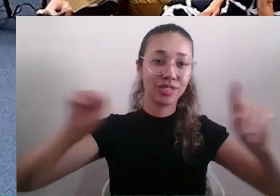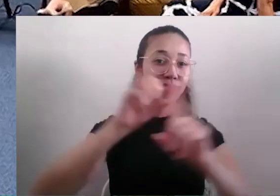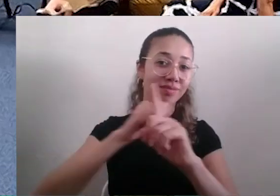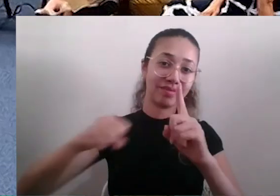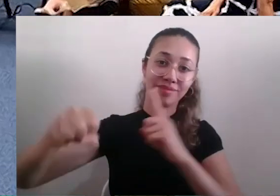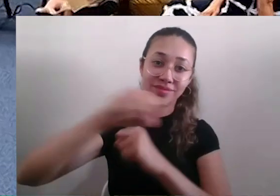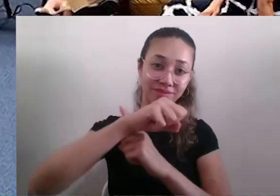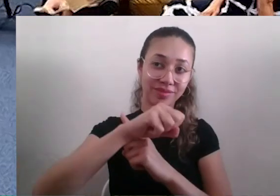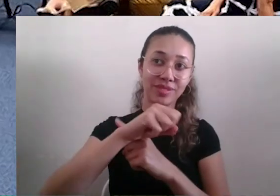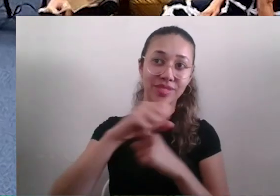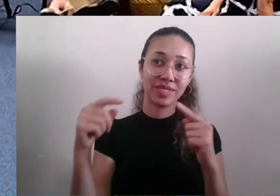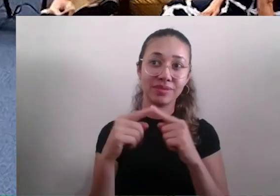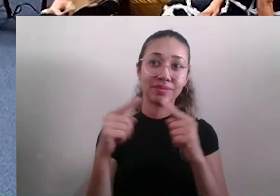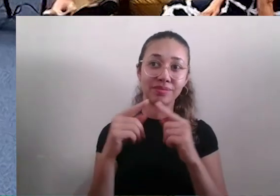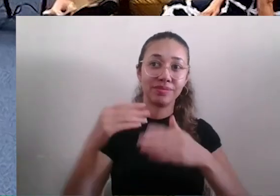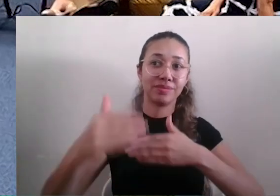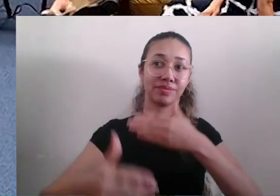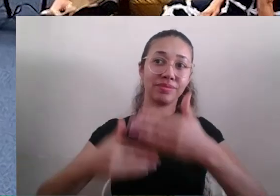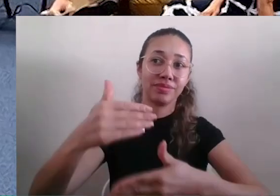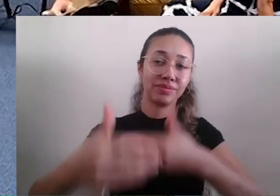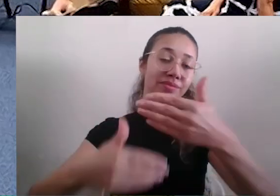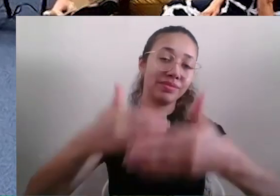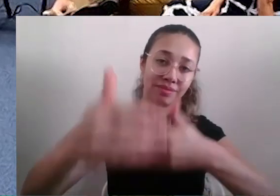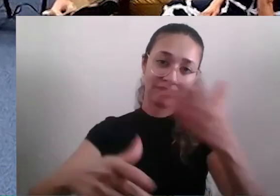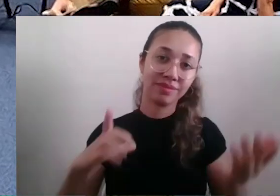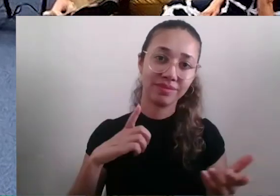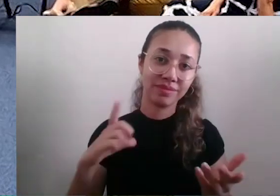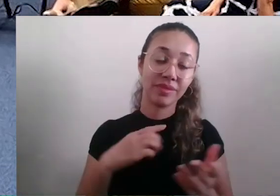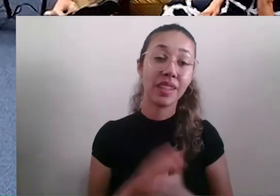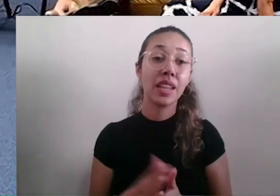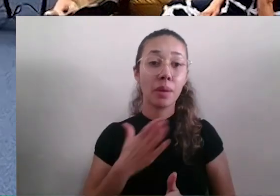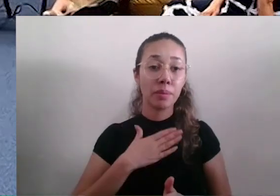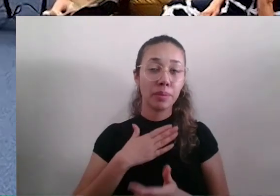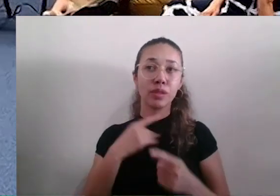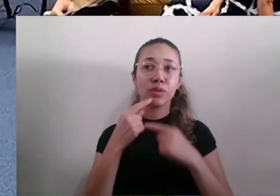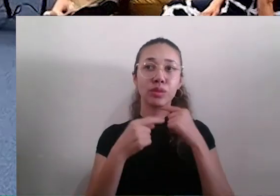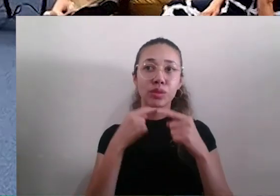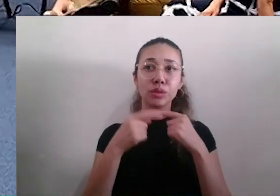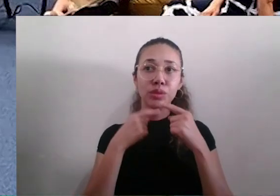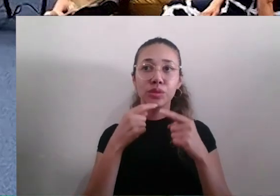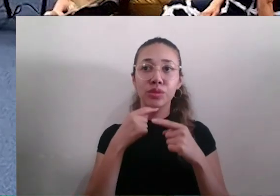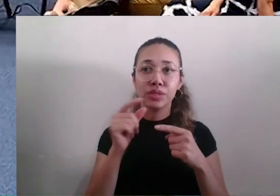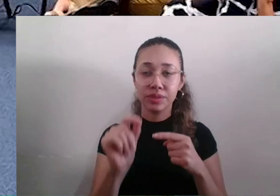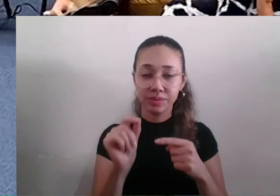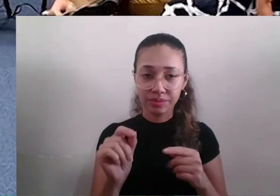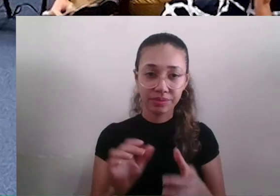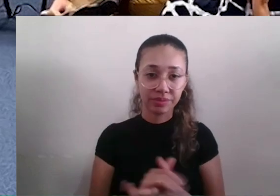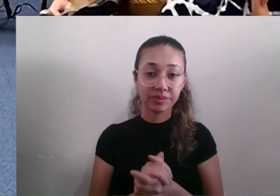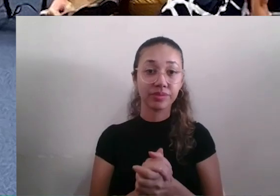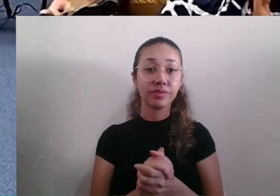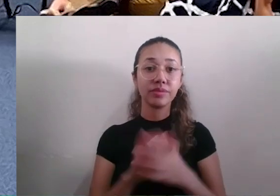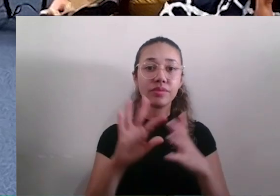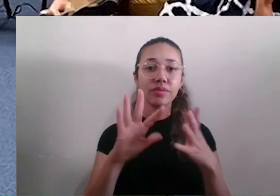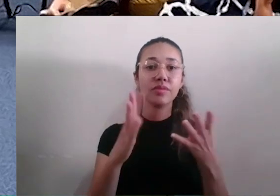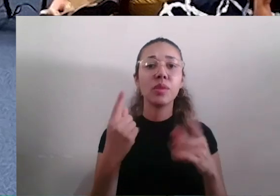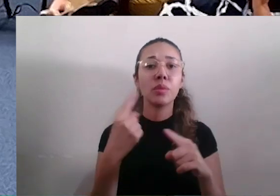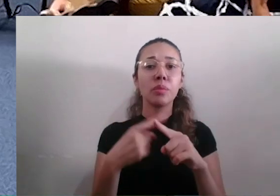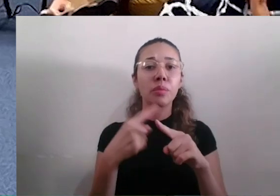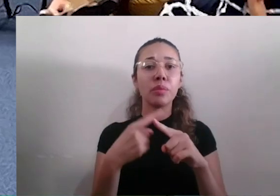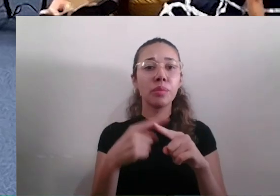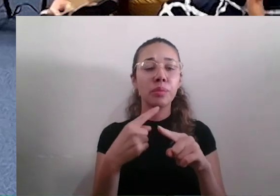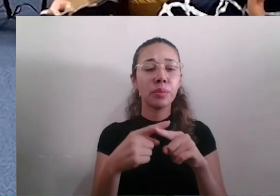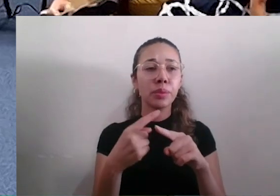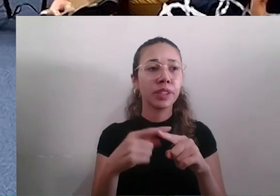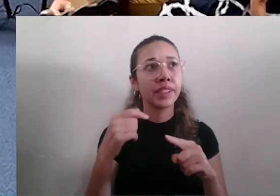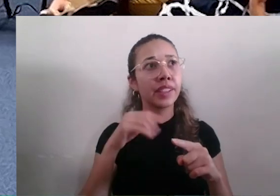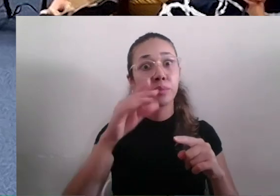situação ao longo do tempo né a a minha dúvida é quando eh Por que que e e fez tanto